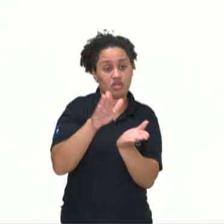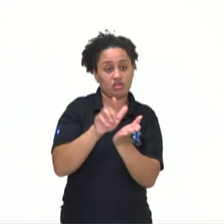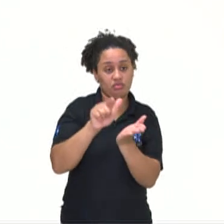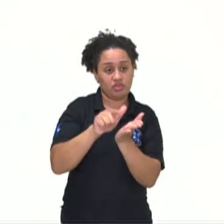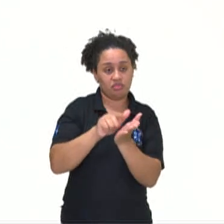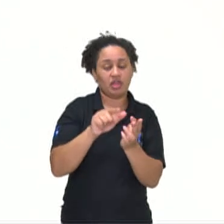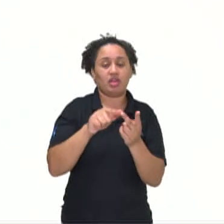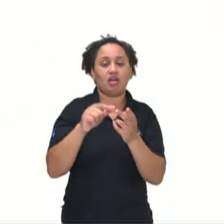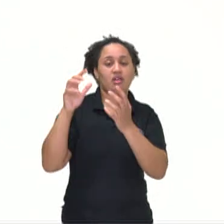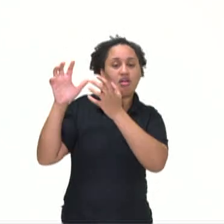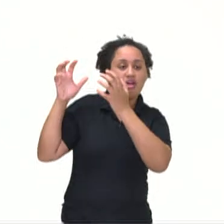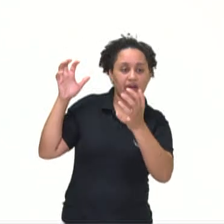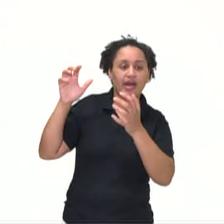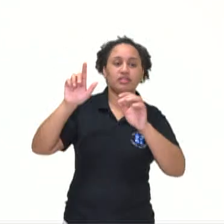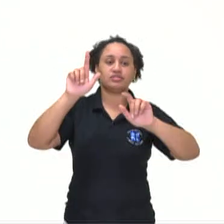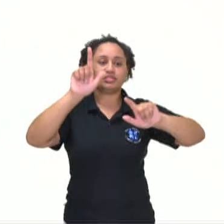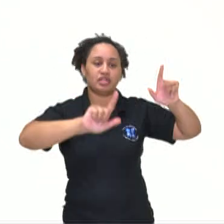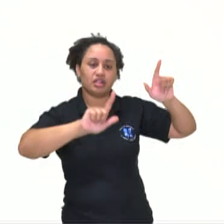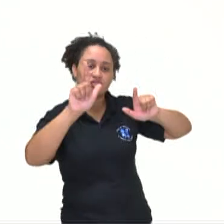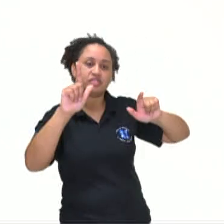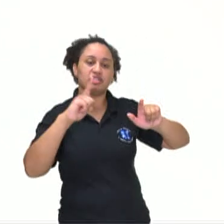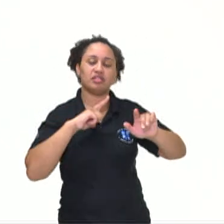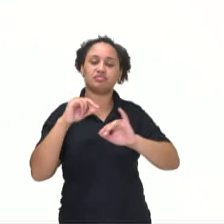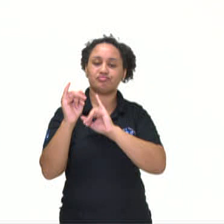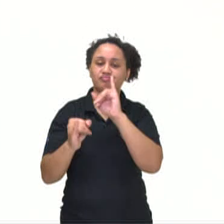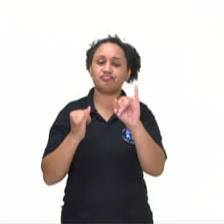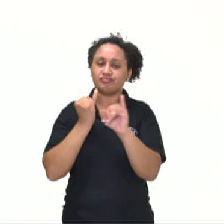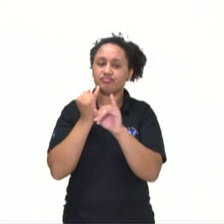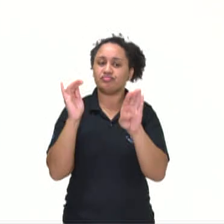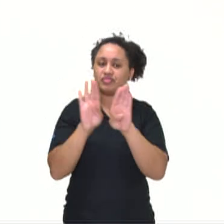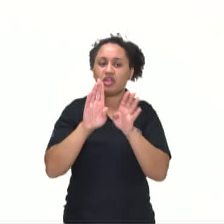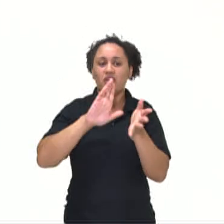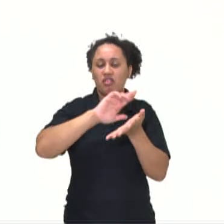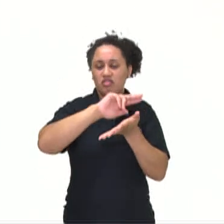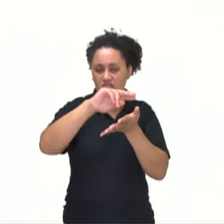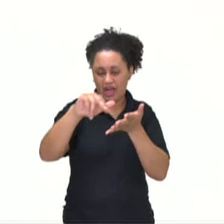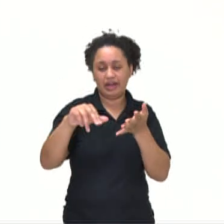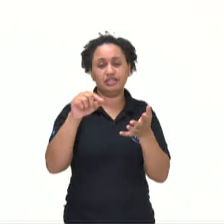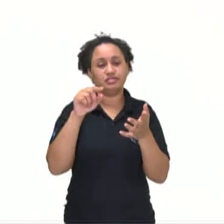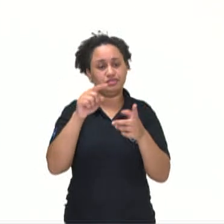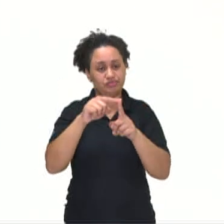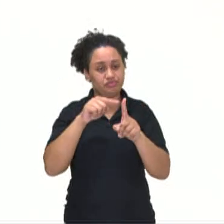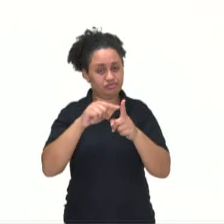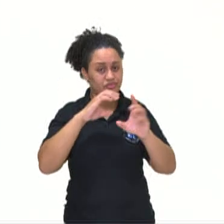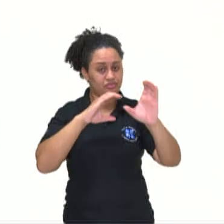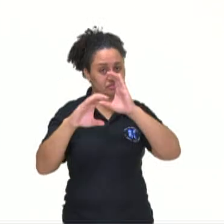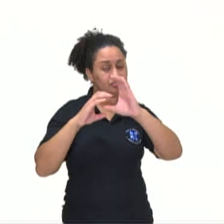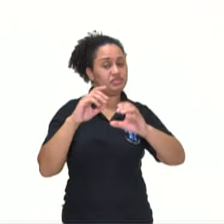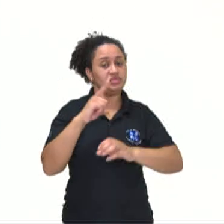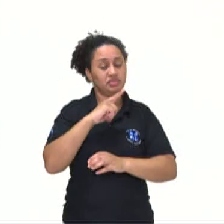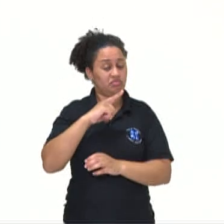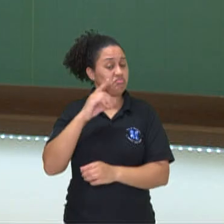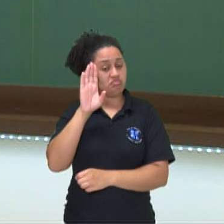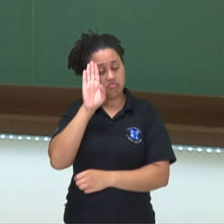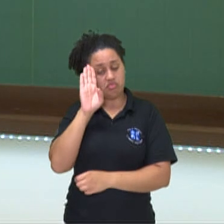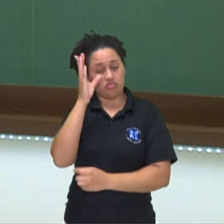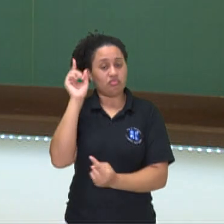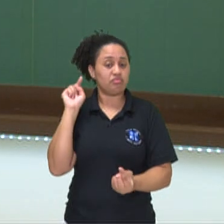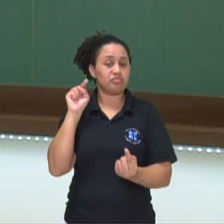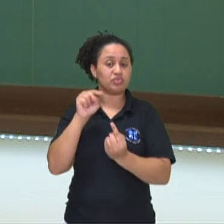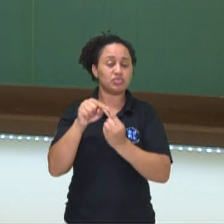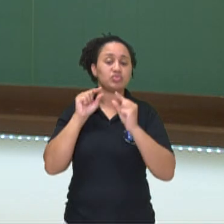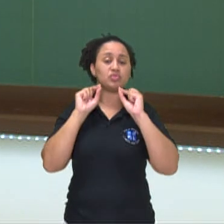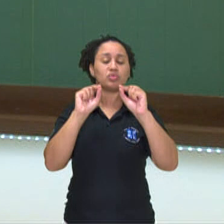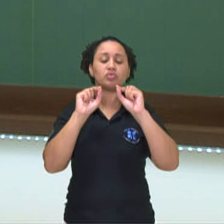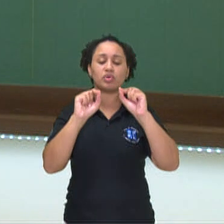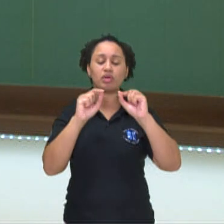rádio, televisão, nós temos a internet também, é uma série de meios de comunicação cujo principal objetivo é levar